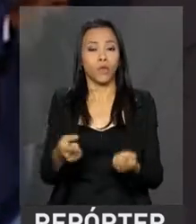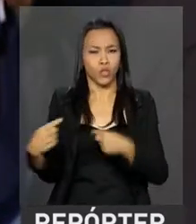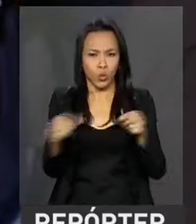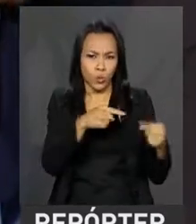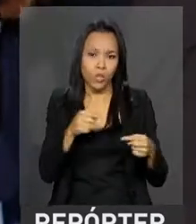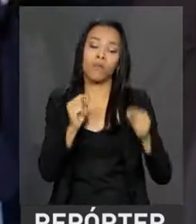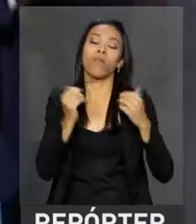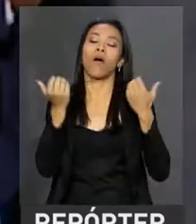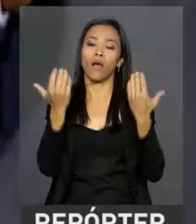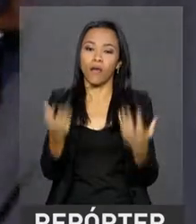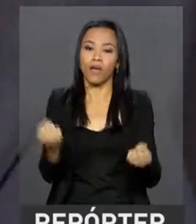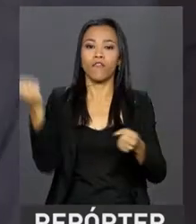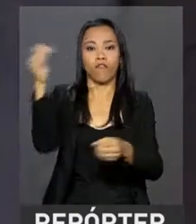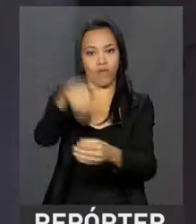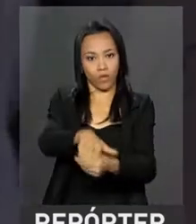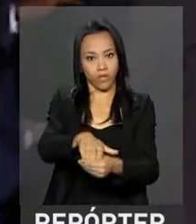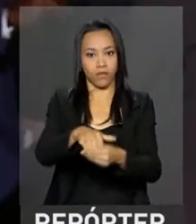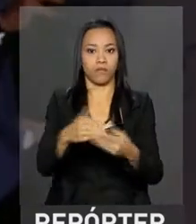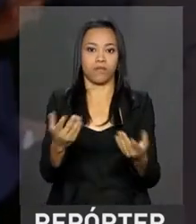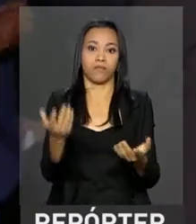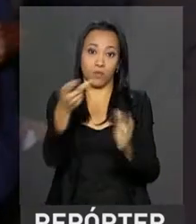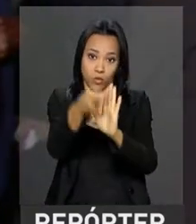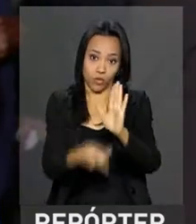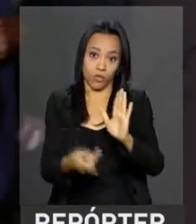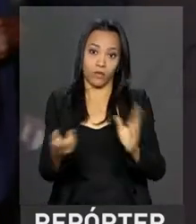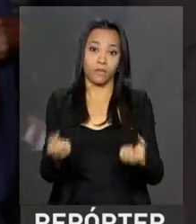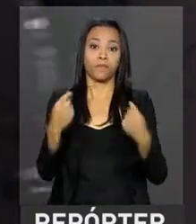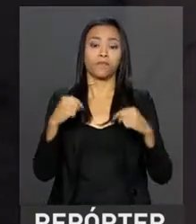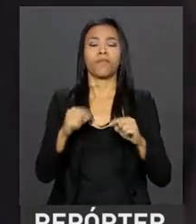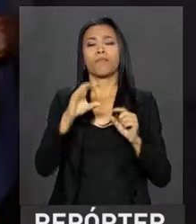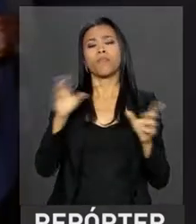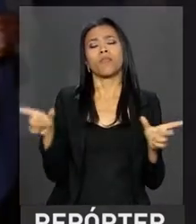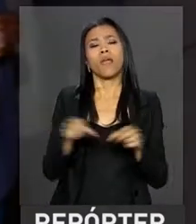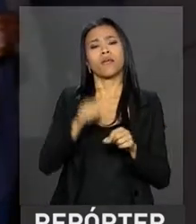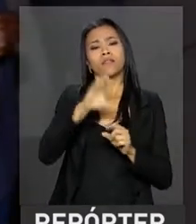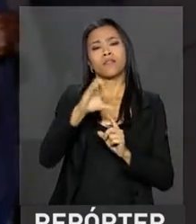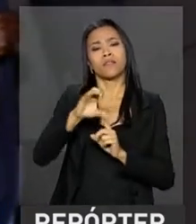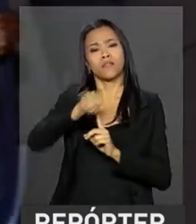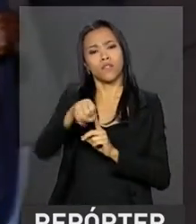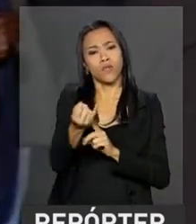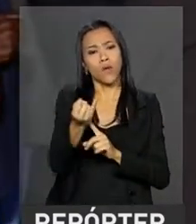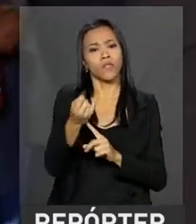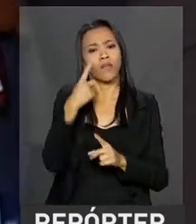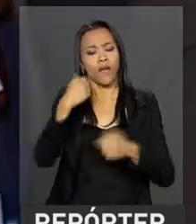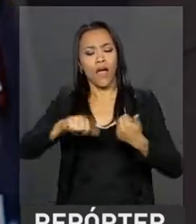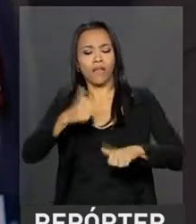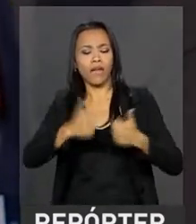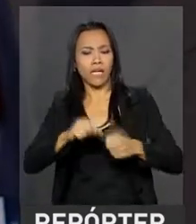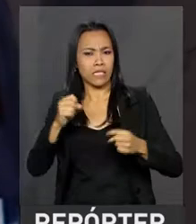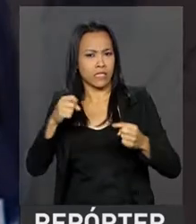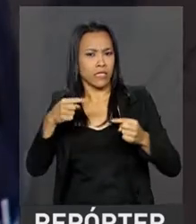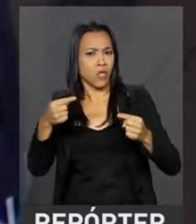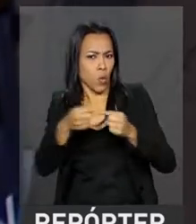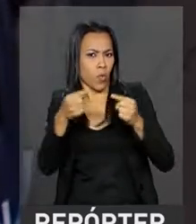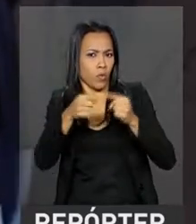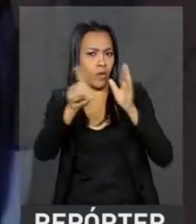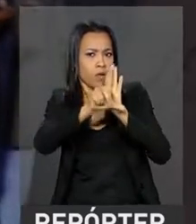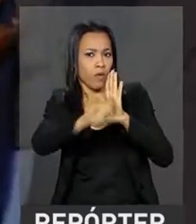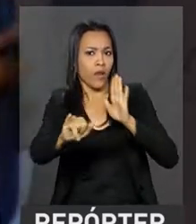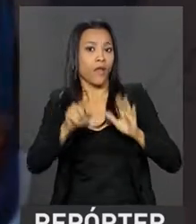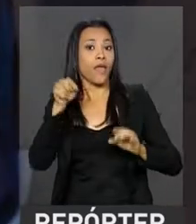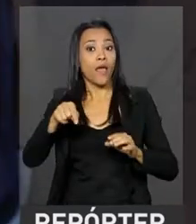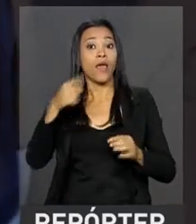a votação do projeto. A CCJ analisa a constitucionalidade do projeto de lei e ela é a última